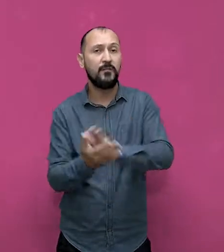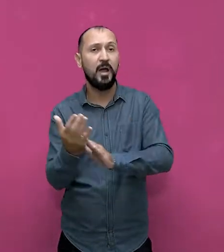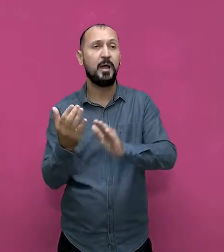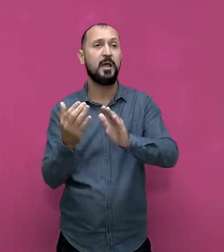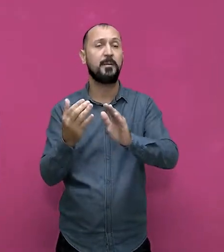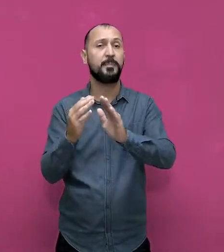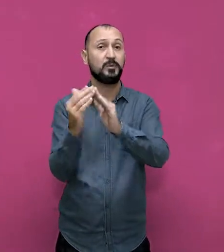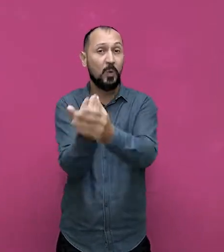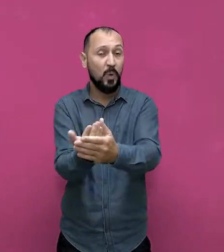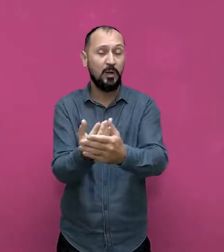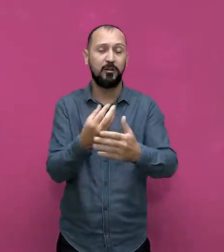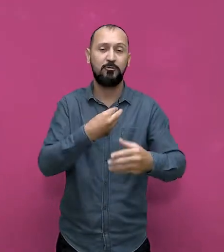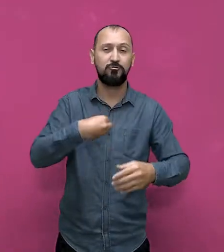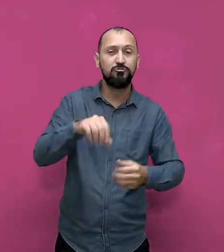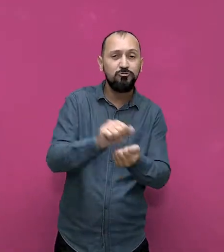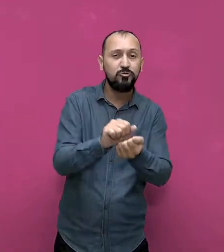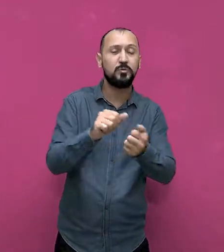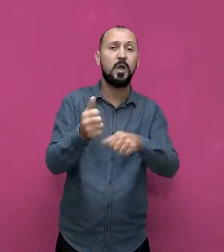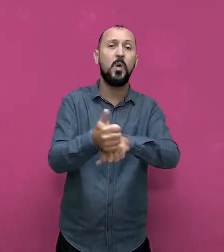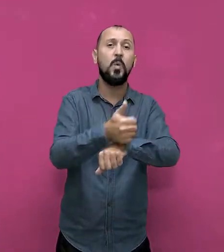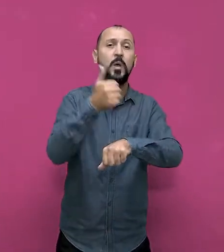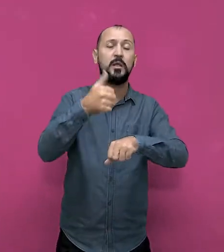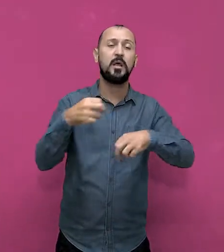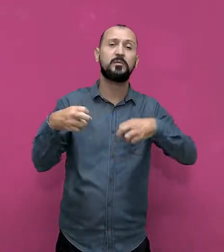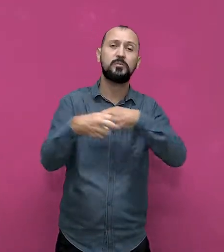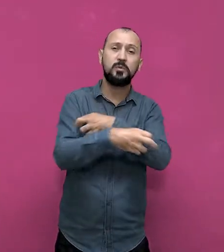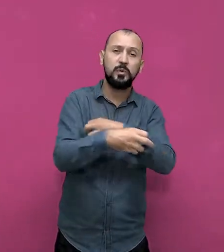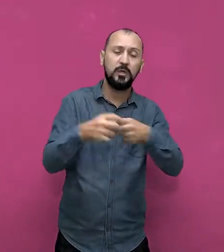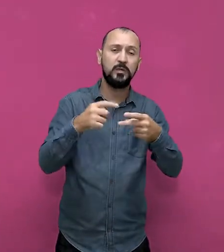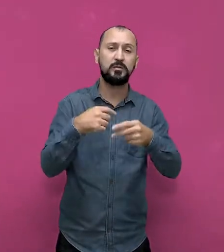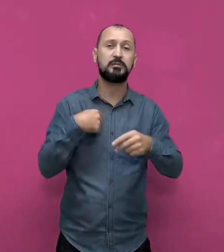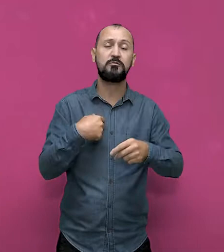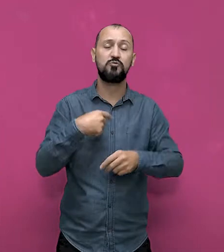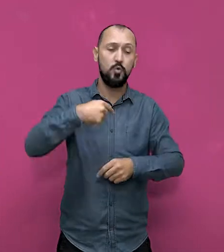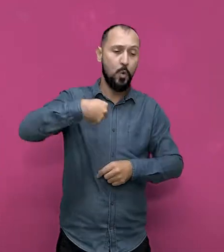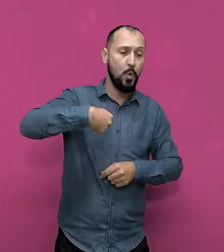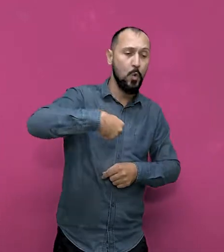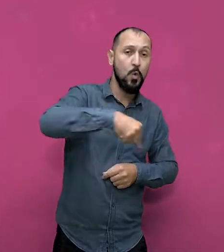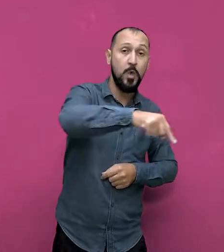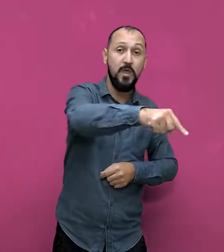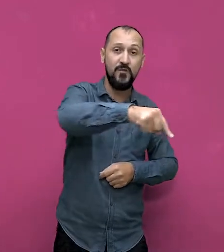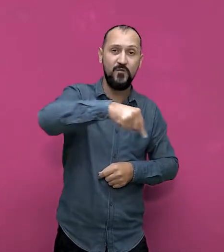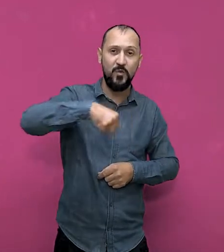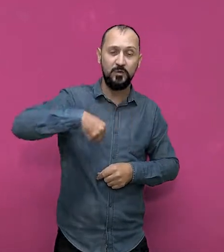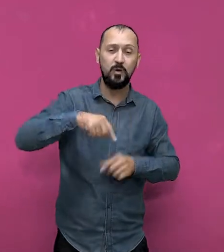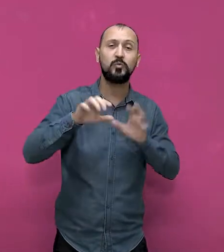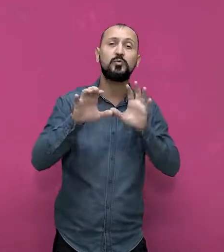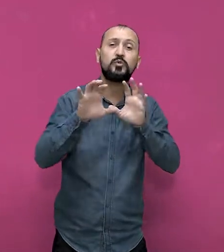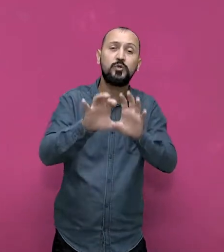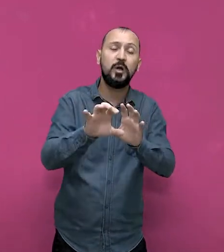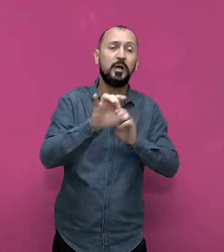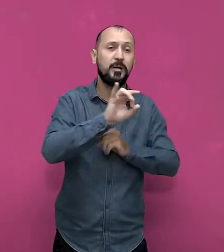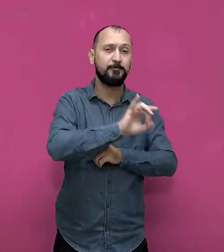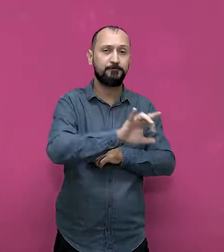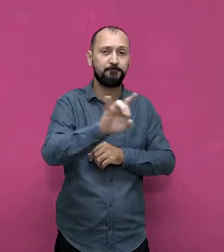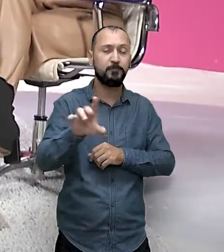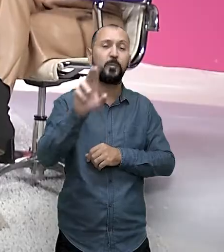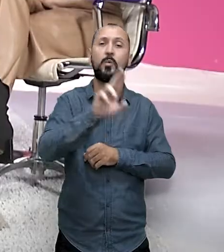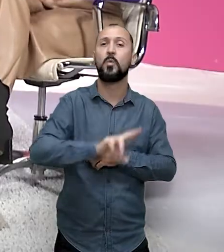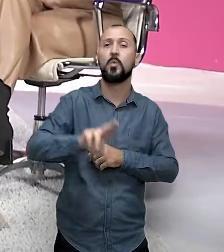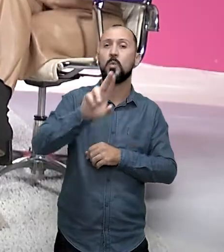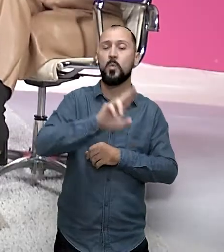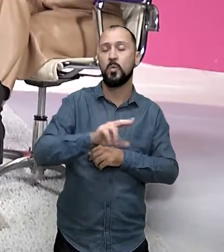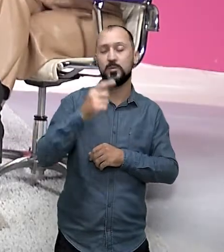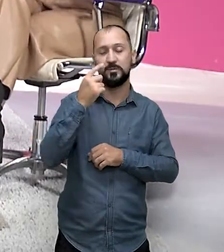filhos para a escola. E aí a qualidade desse trânsito, a qualidade desse percurso, a forma que cada